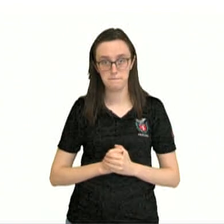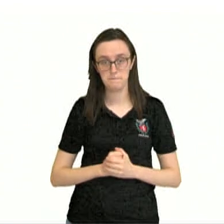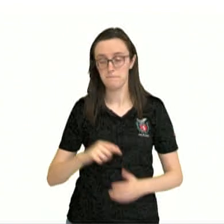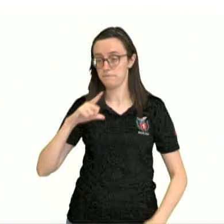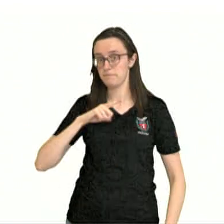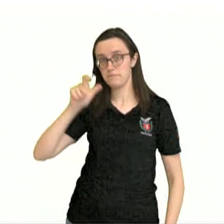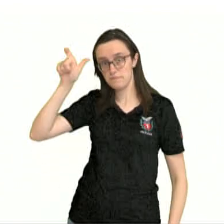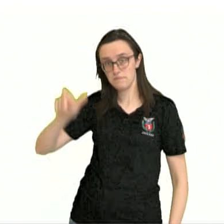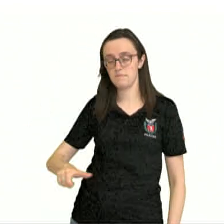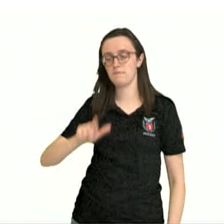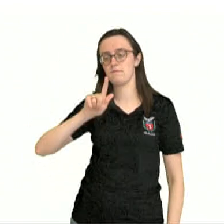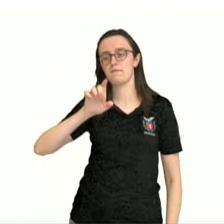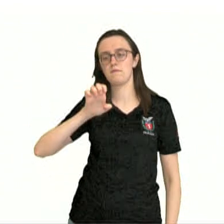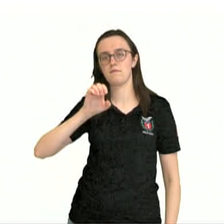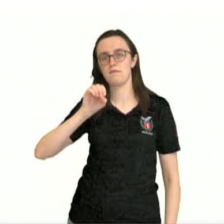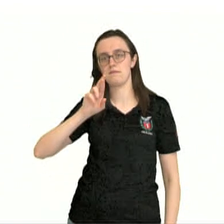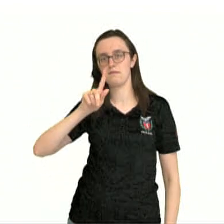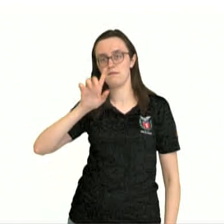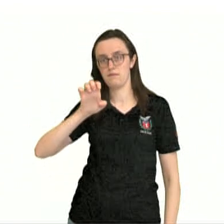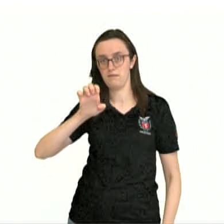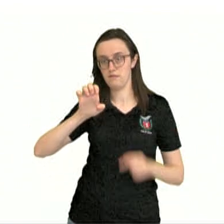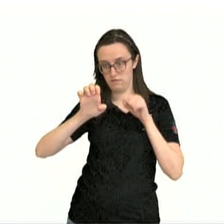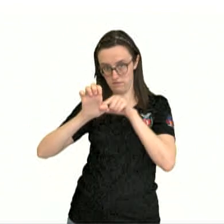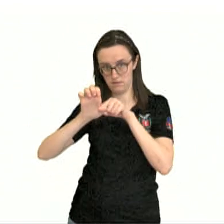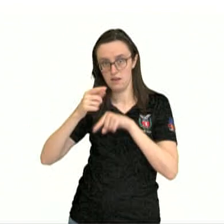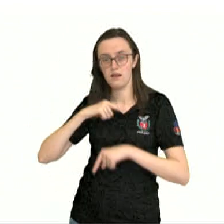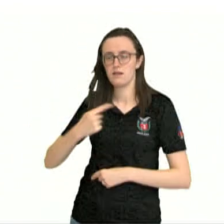Eastman, em